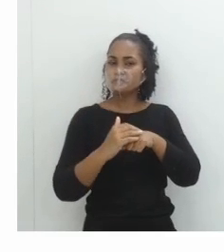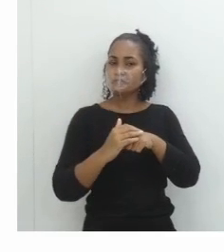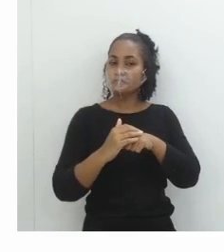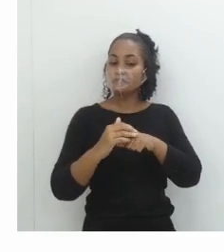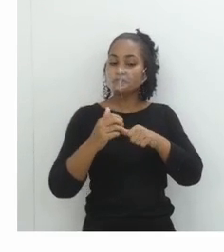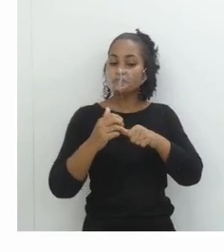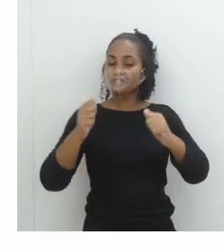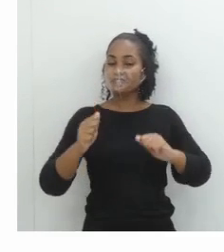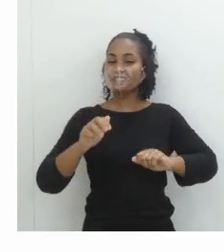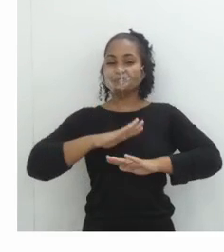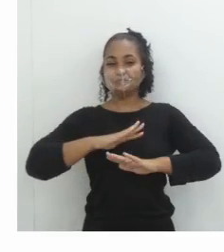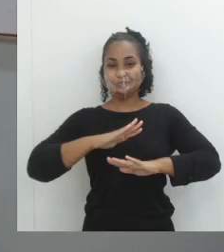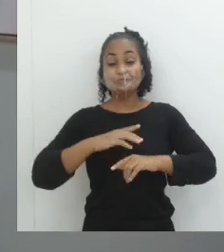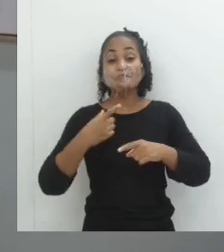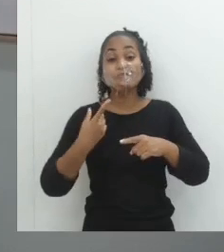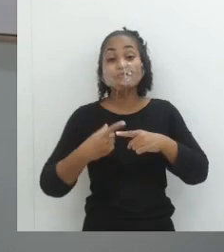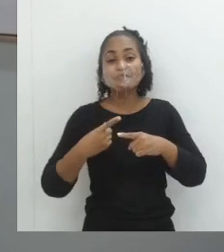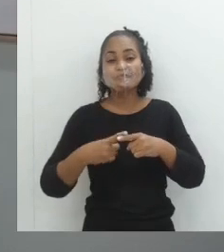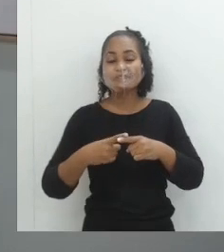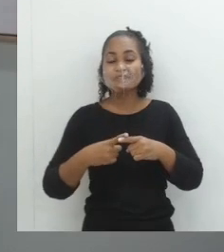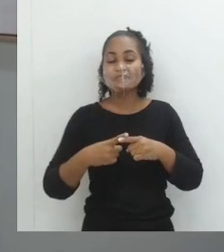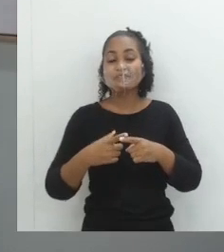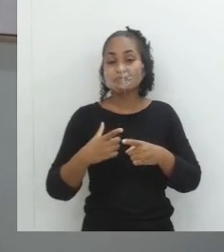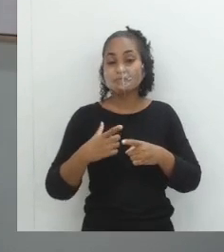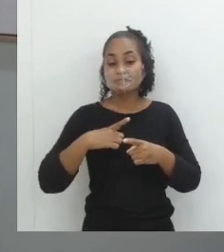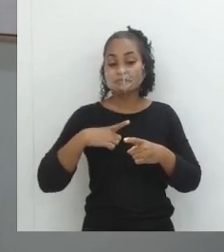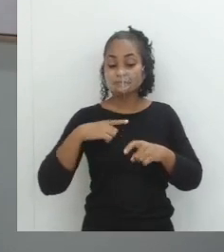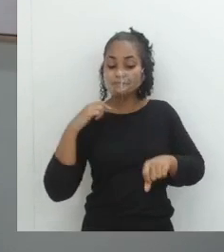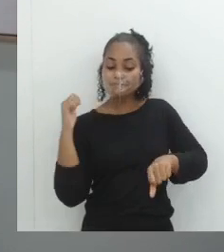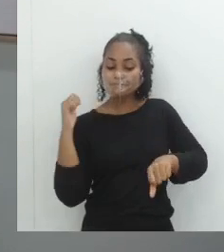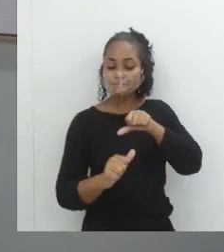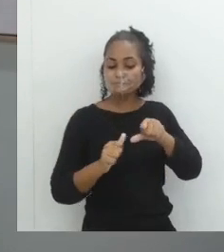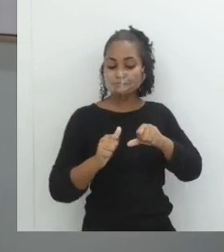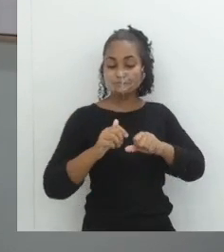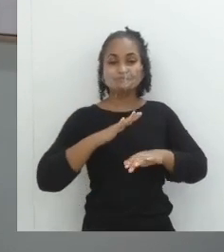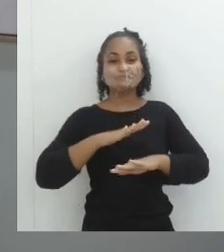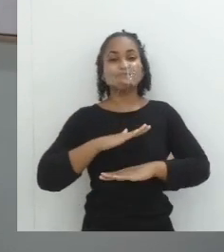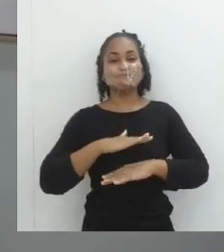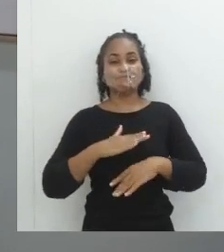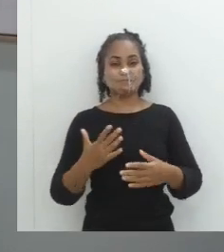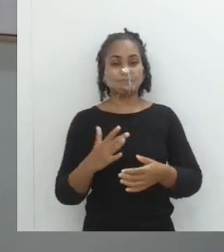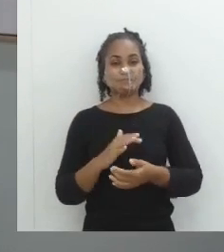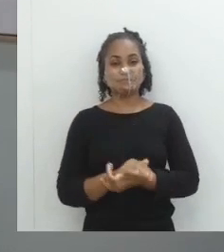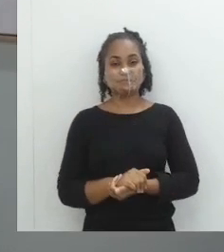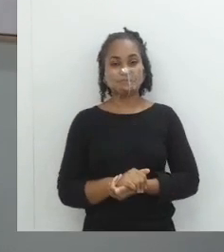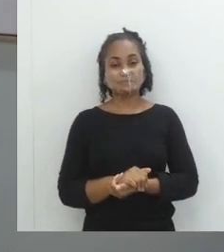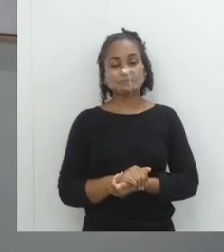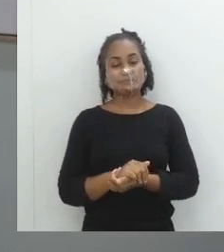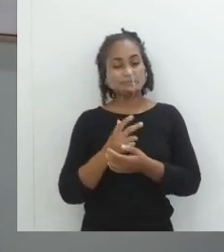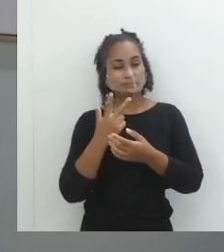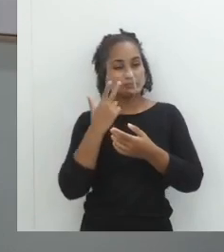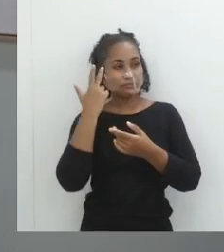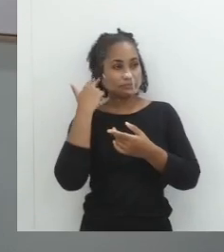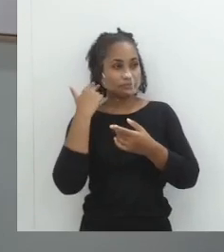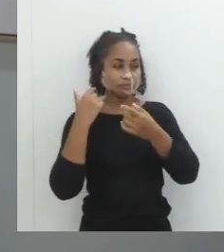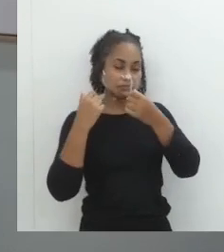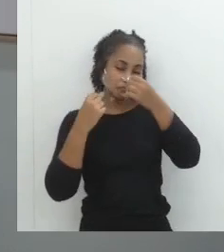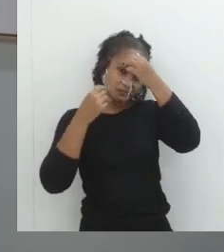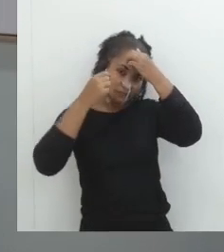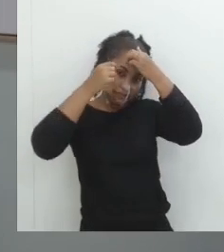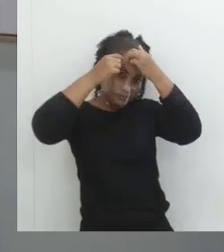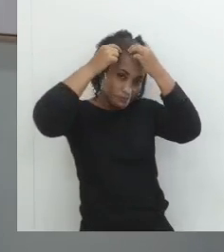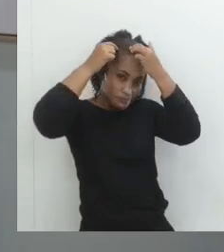art, né? Porque é uma modificação corporal. Então, esses detalhes que a gente vê nos cabelos